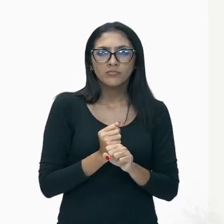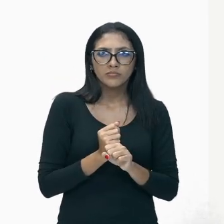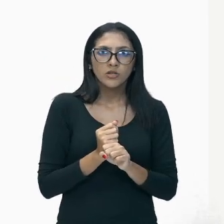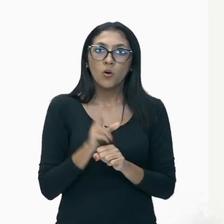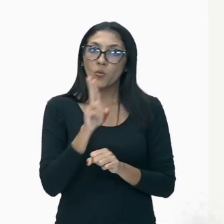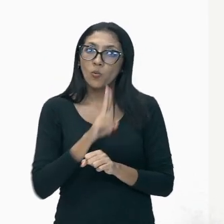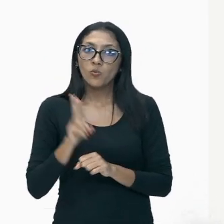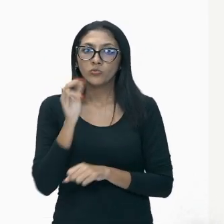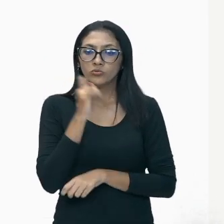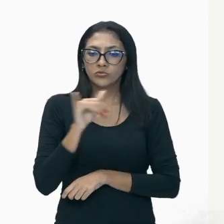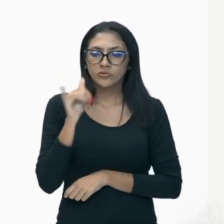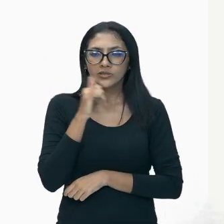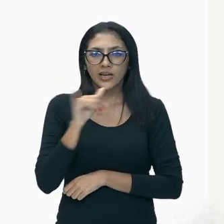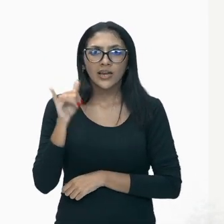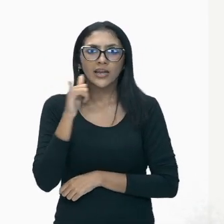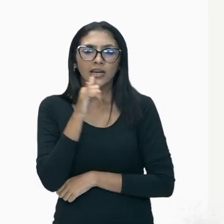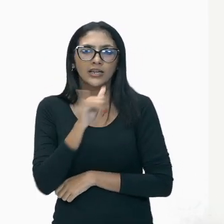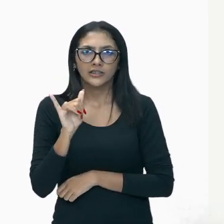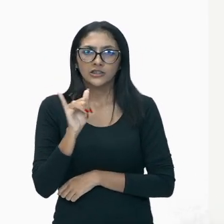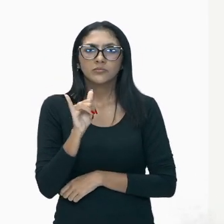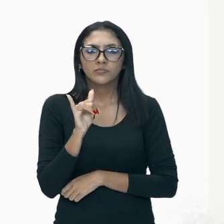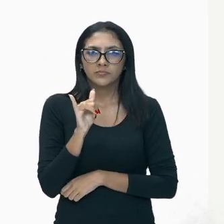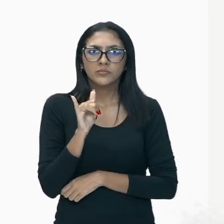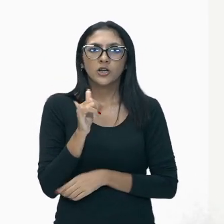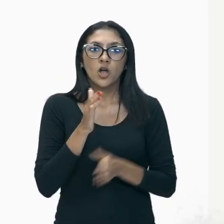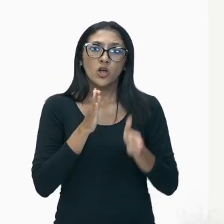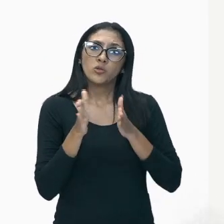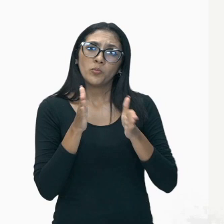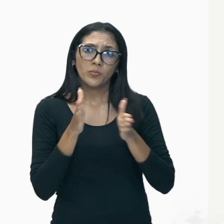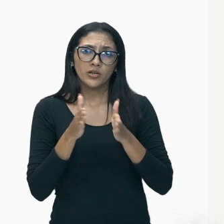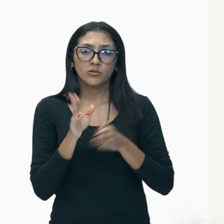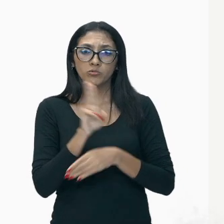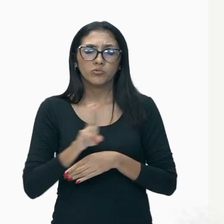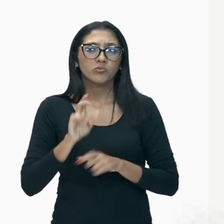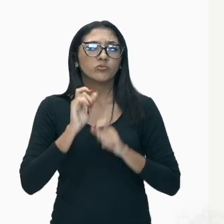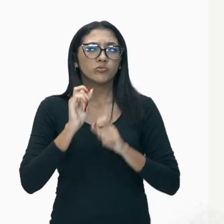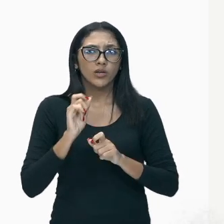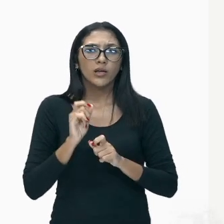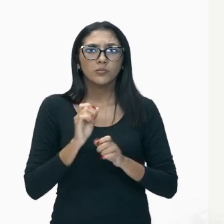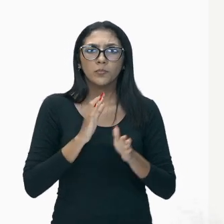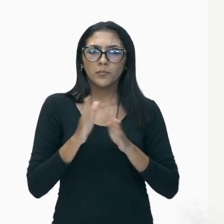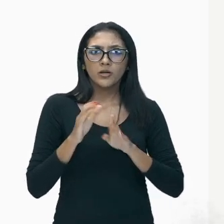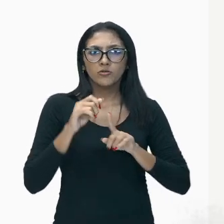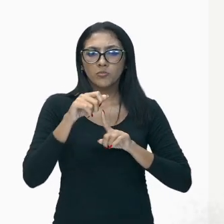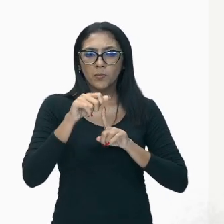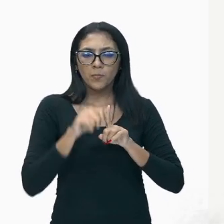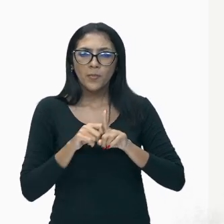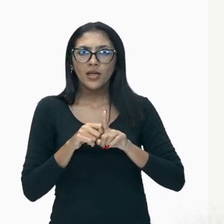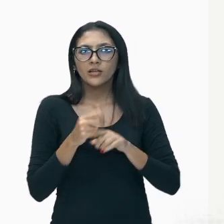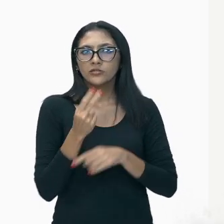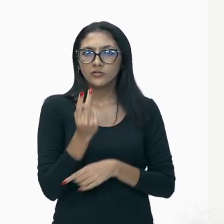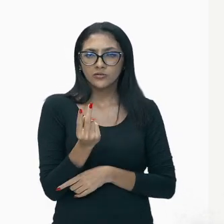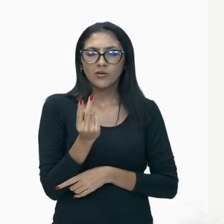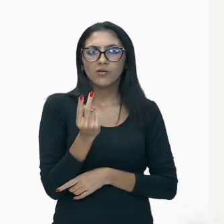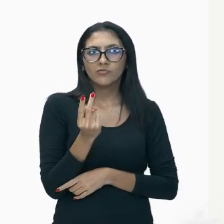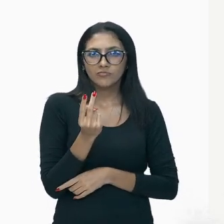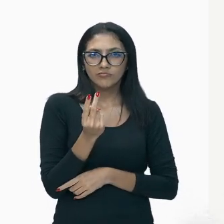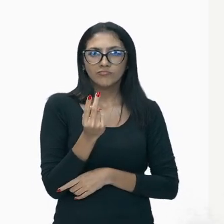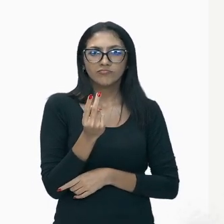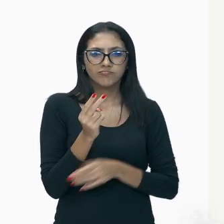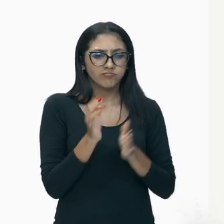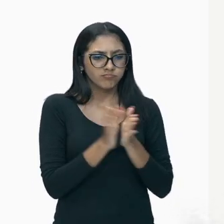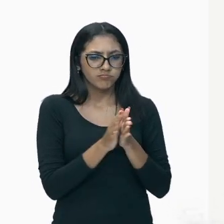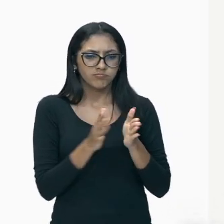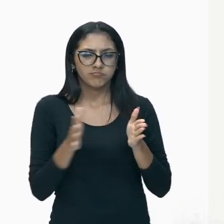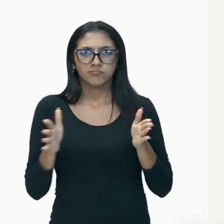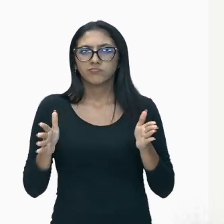elétrica total consumida por essa lâmpada ao longo de 2 meses, expresse. E